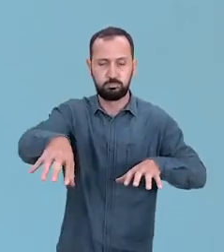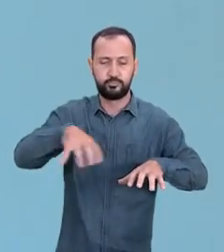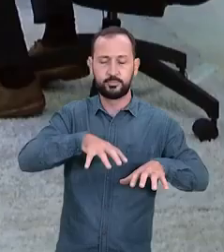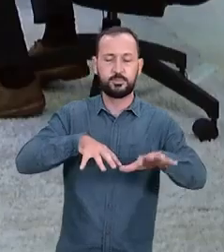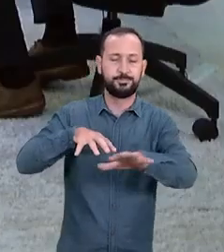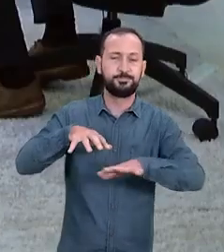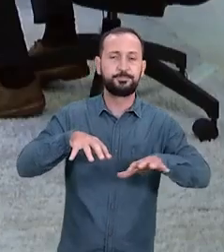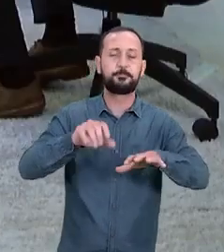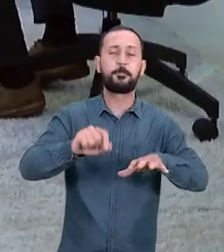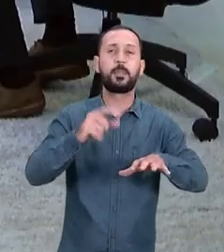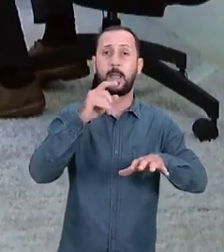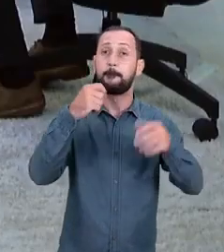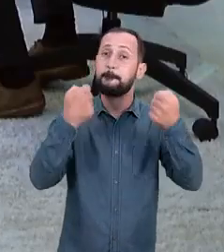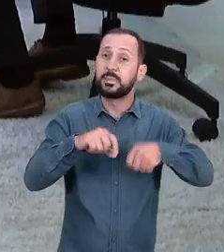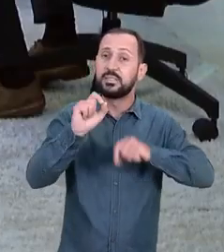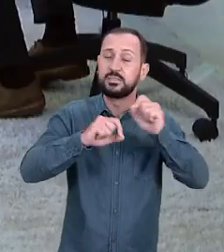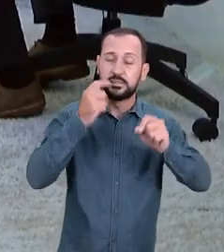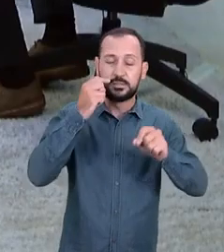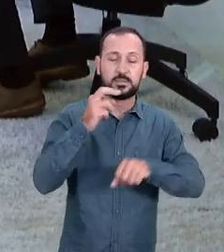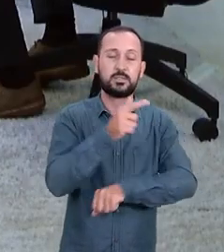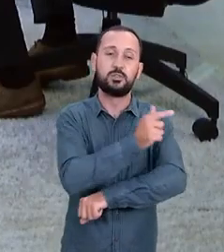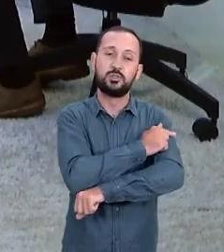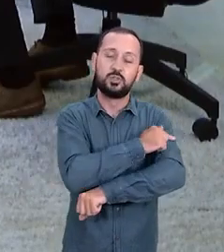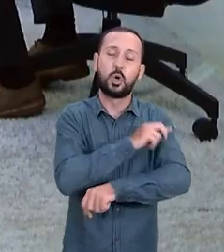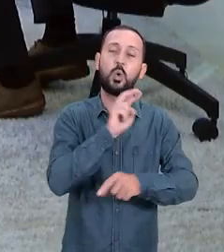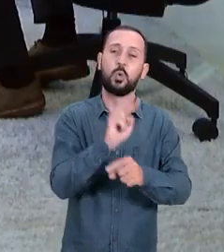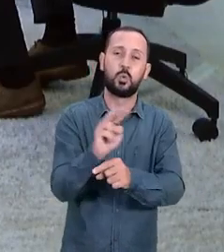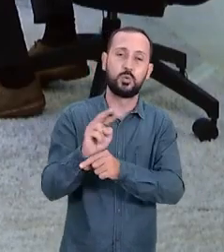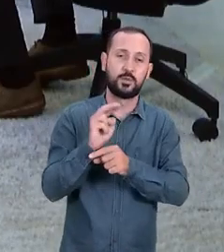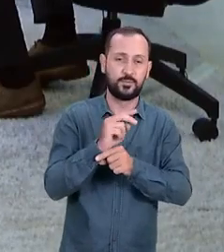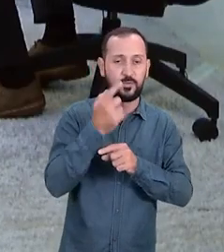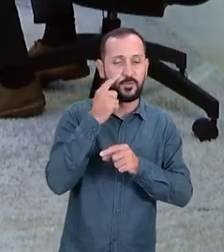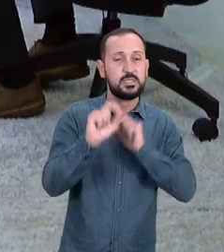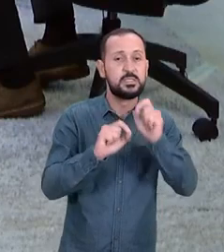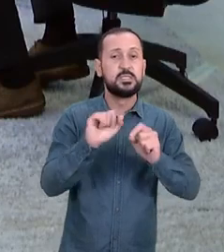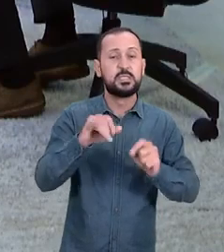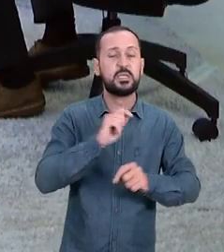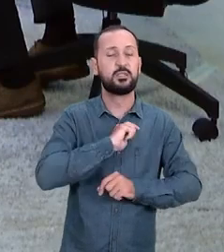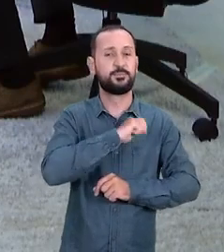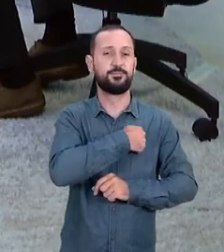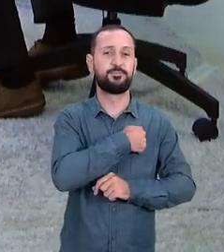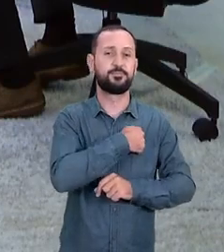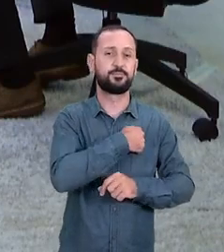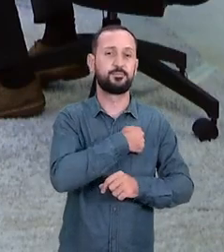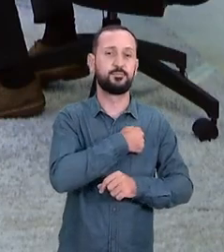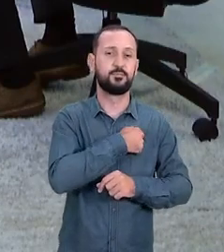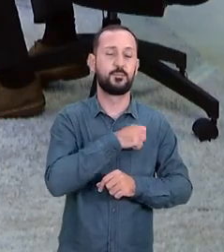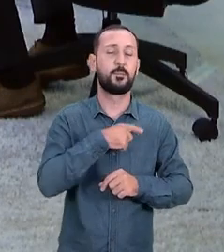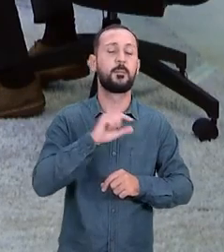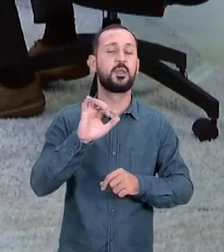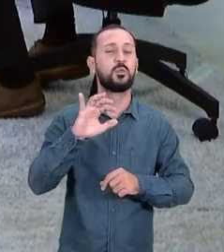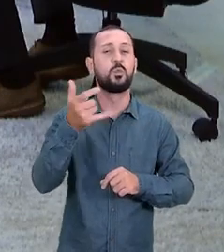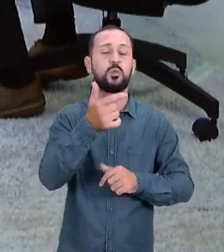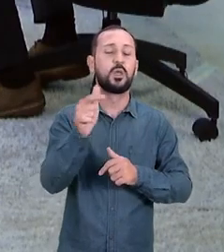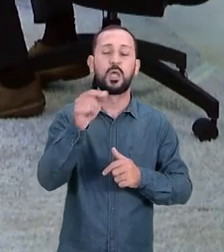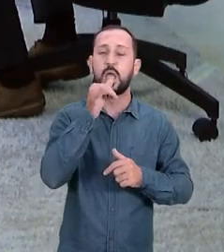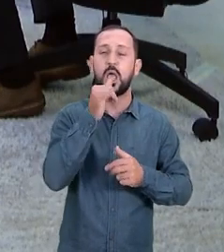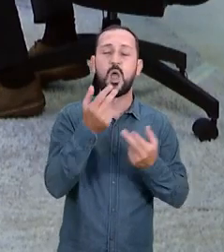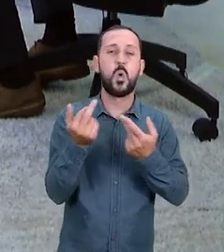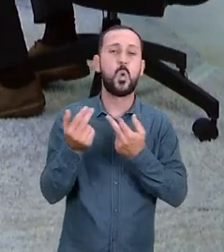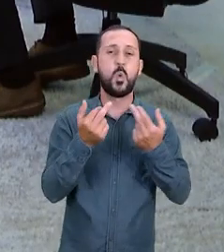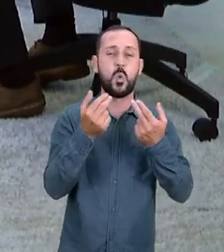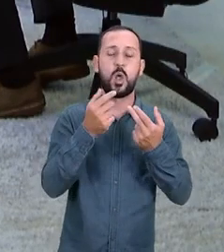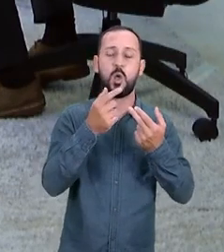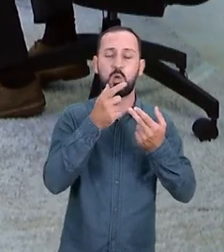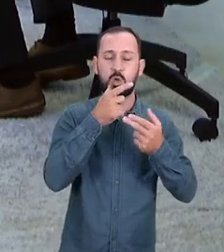um território, né? Então nós temos que gerenciar os nossos territórios, ver se eles estão sendo fiscalizados adequadamente para não funcionar como